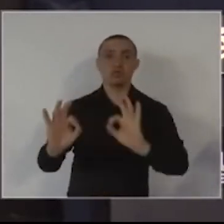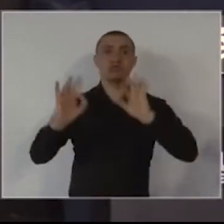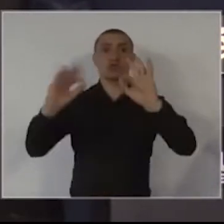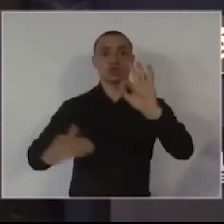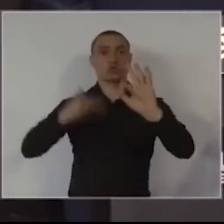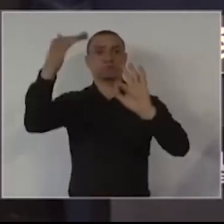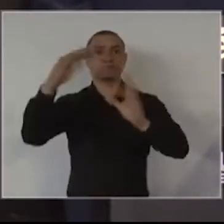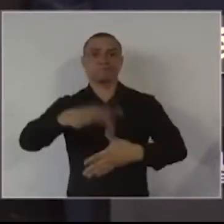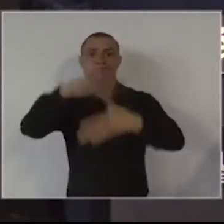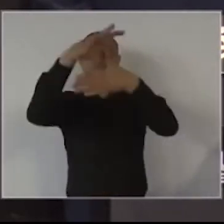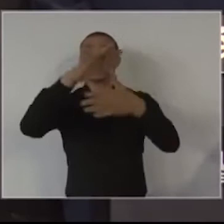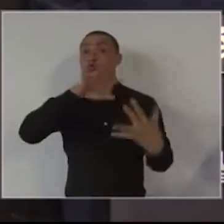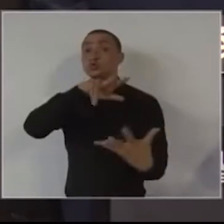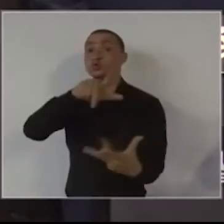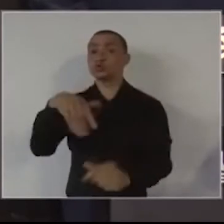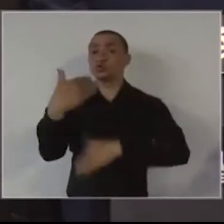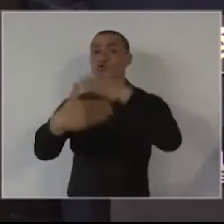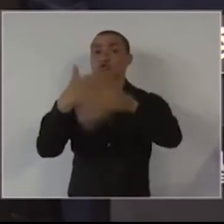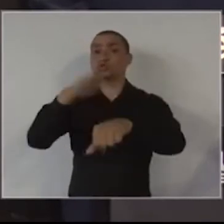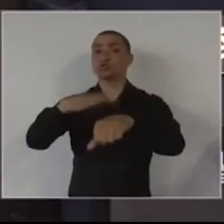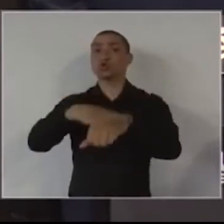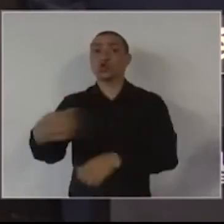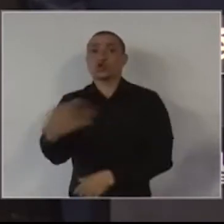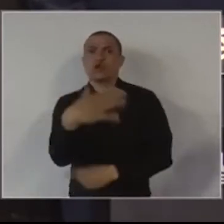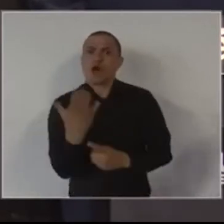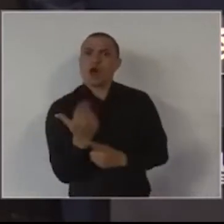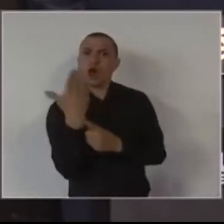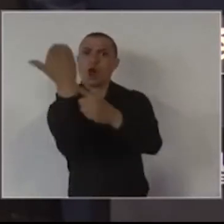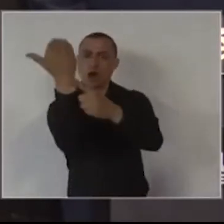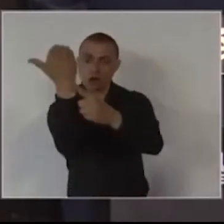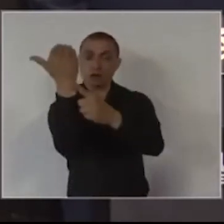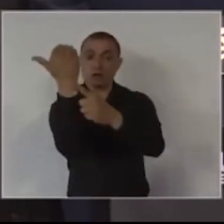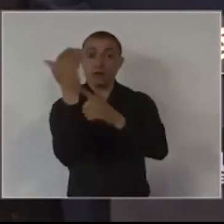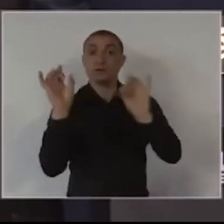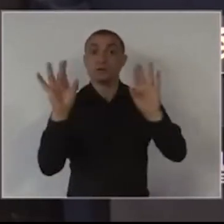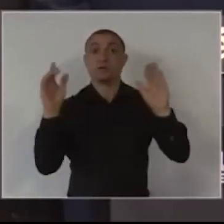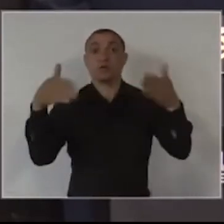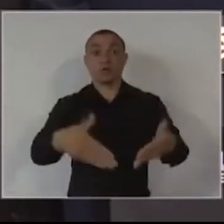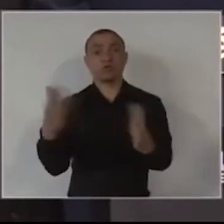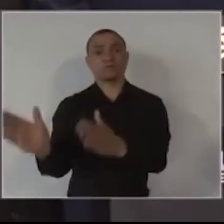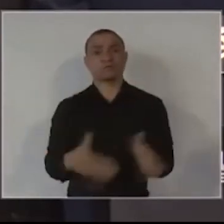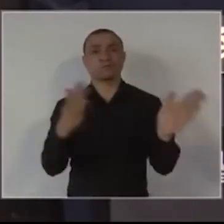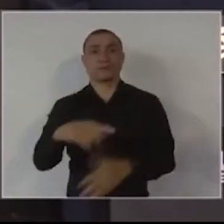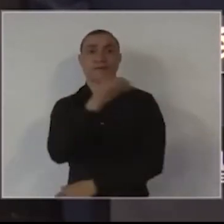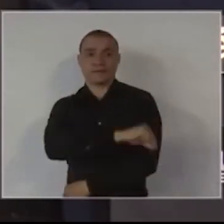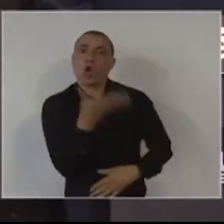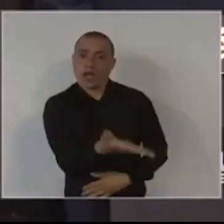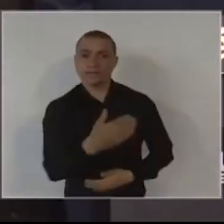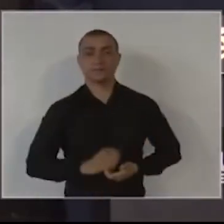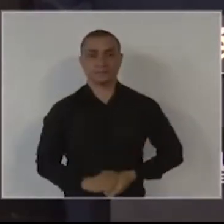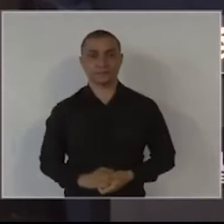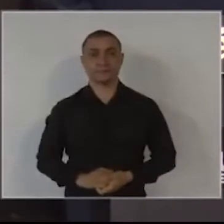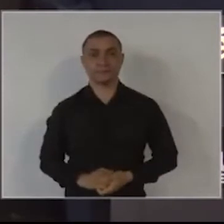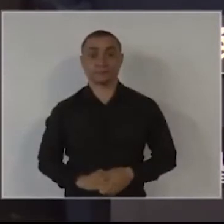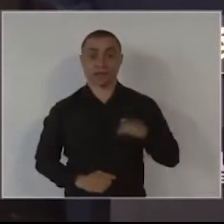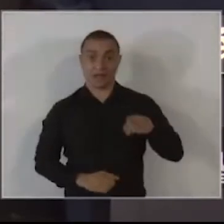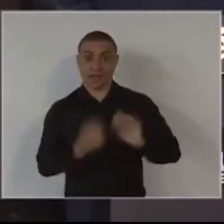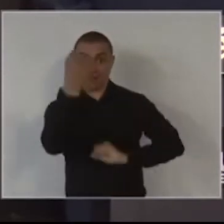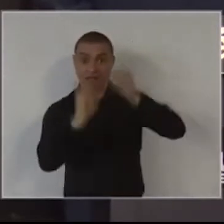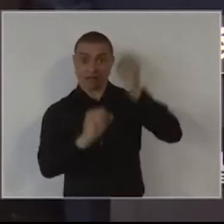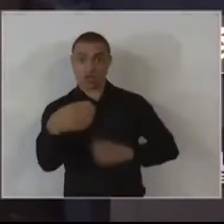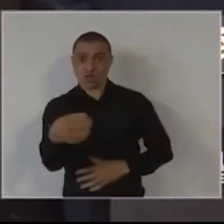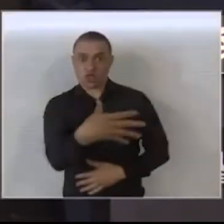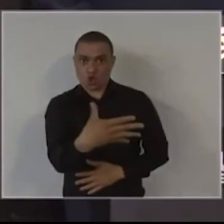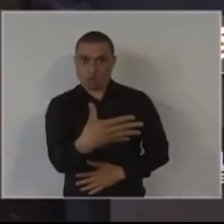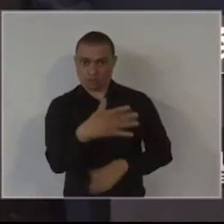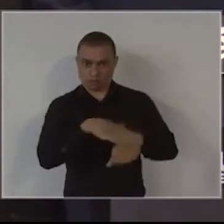na liderança mundial no desenvolvimento e inovação tecnológica para a produção de vacinas. Esta nova fábrica